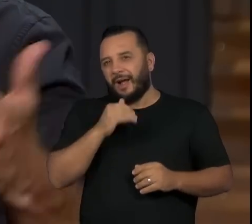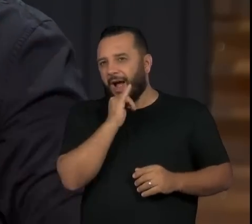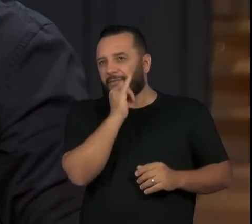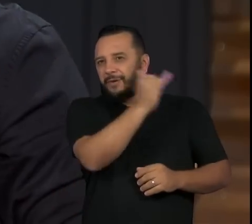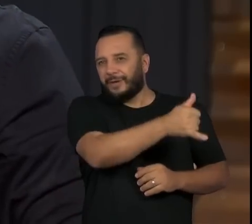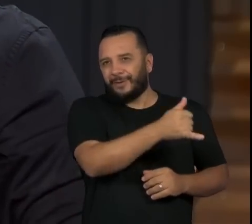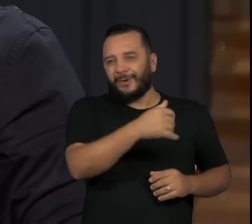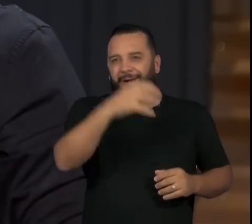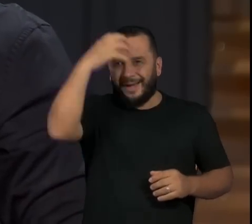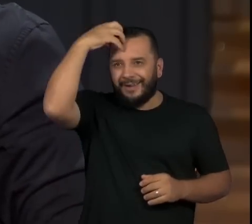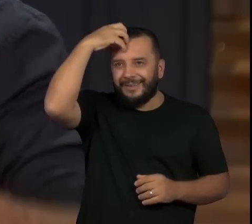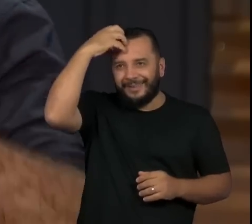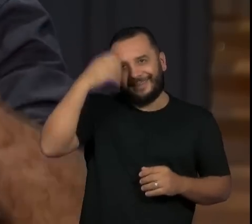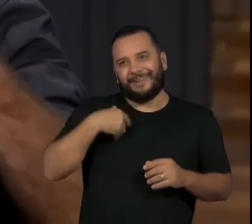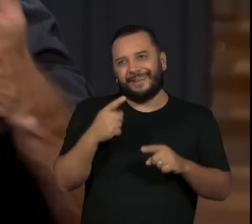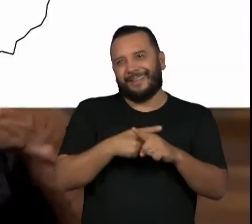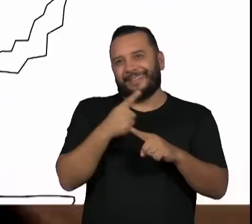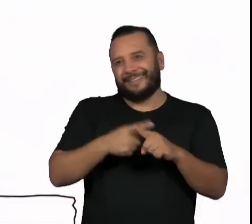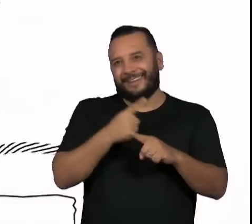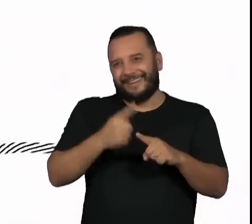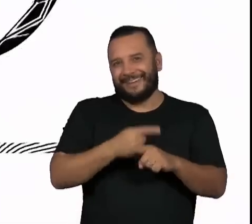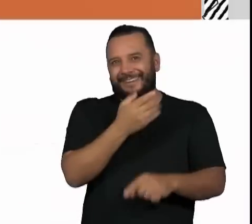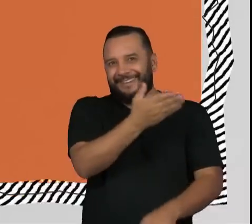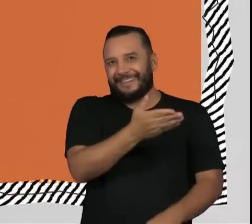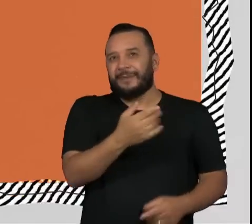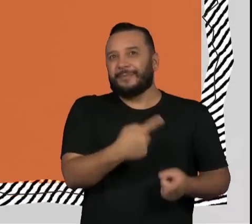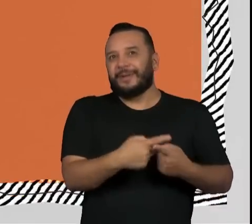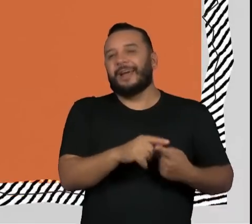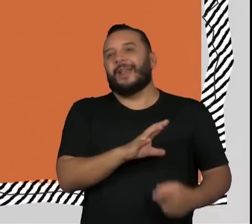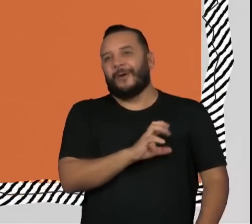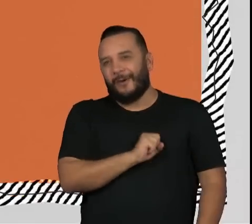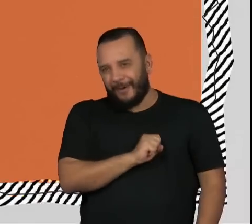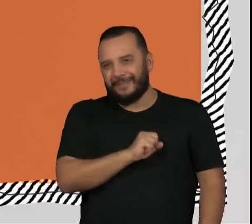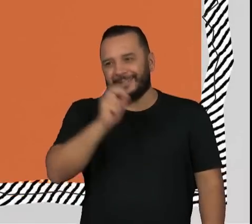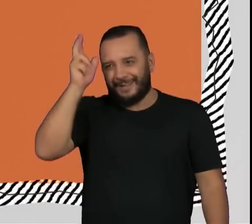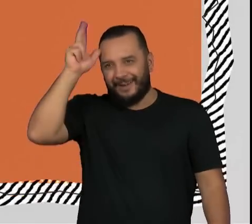uma relação muito próxima ali com os cavalos, né? De